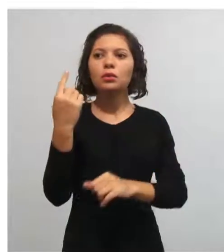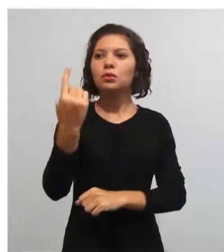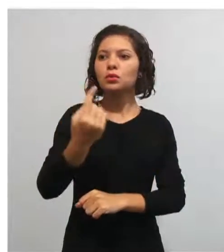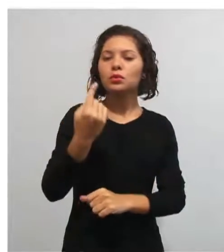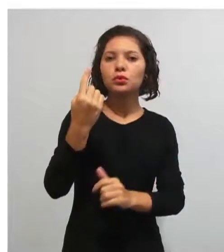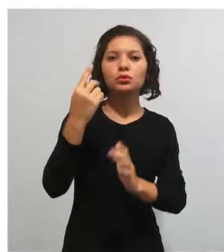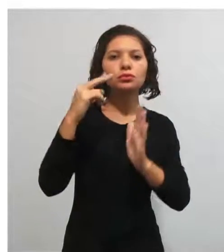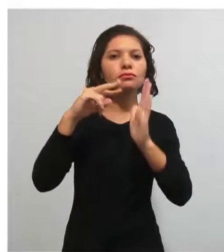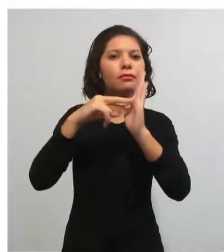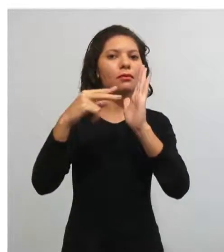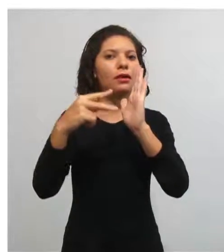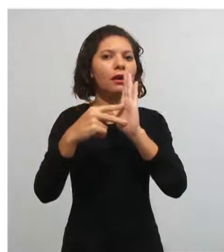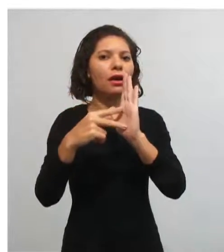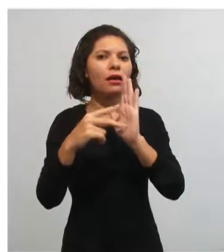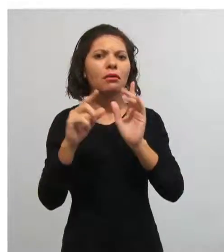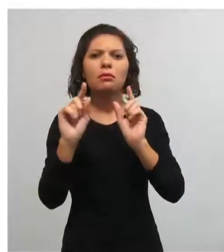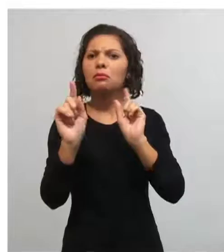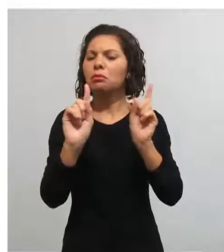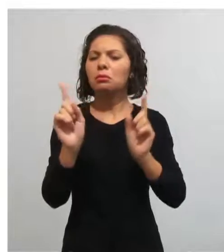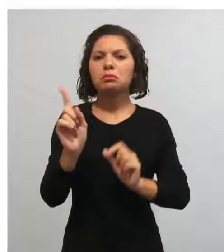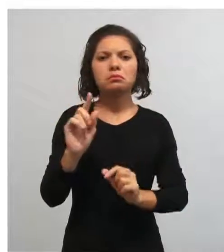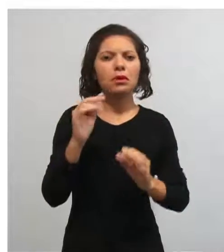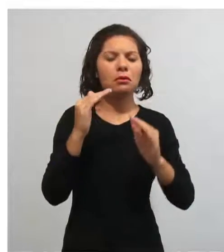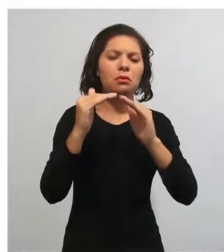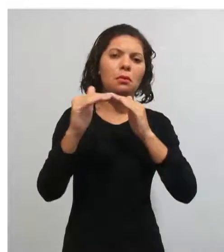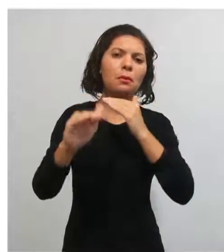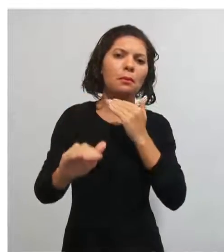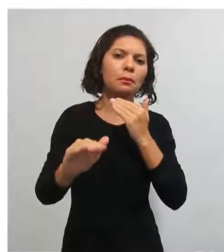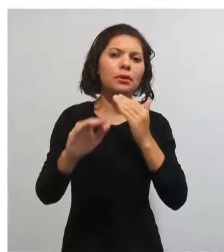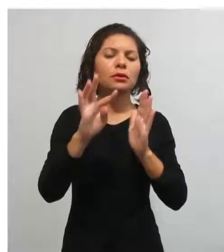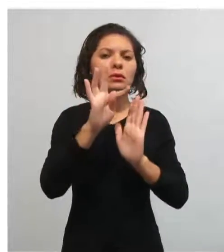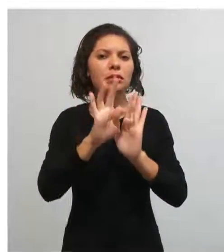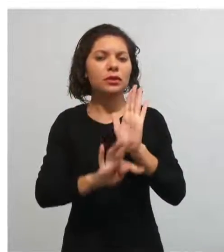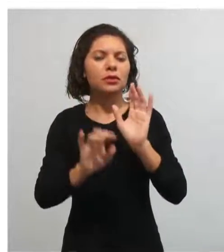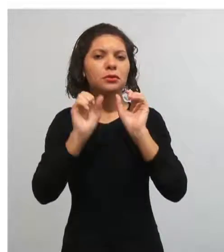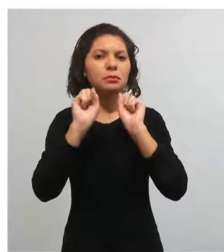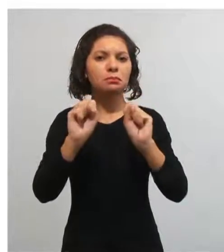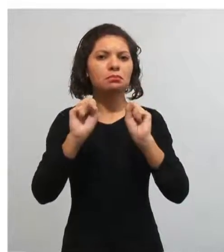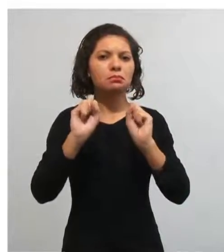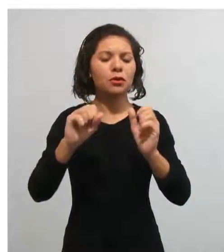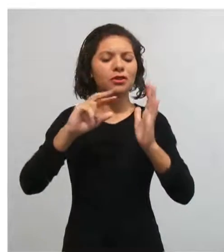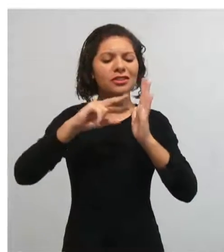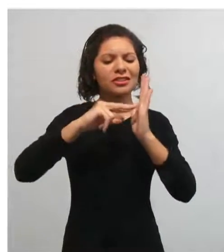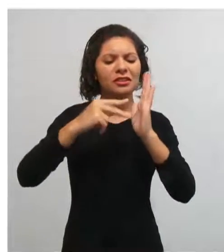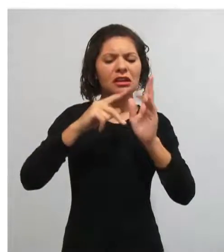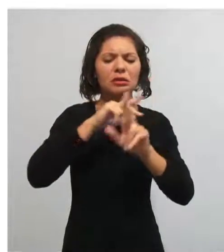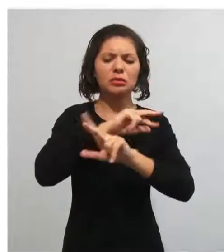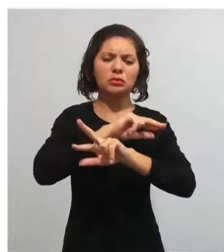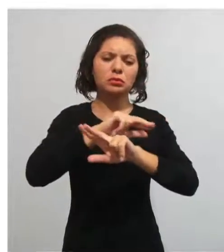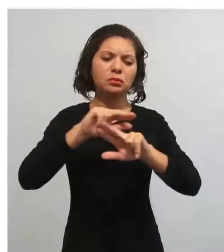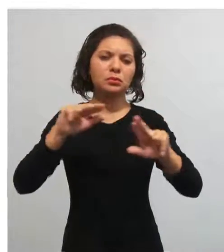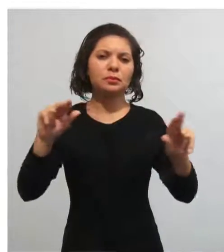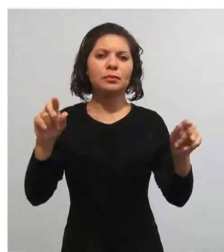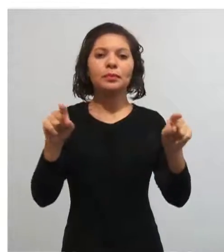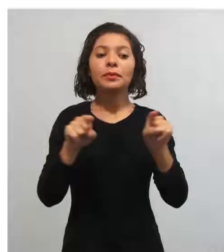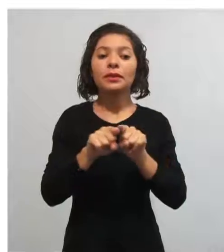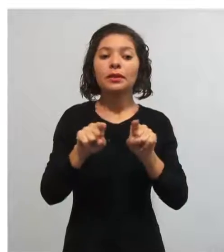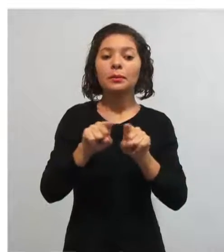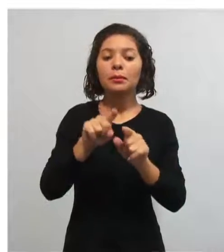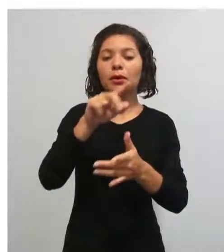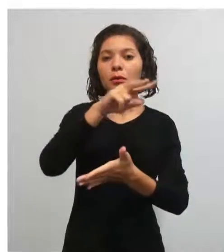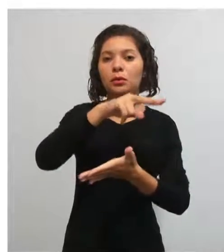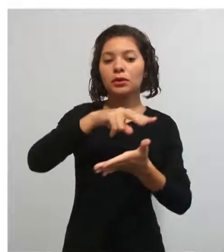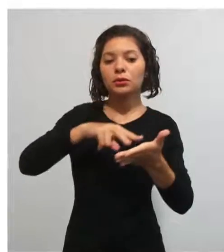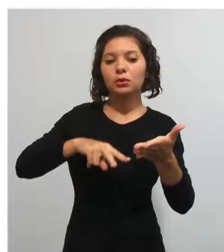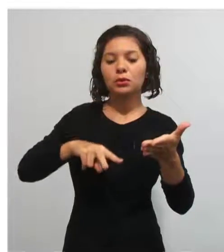texto ele pode produzir sentidos variados. E um leitor onisciente, né, que